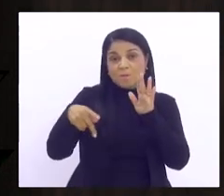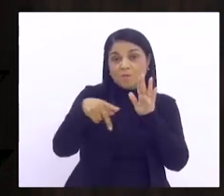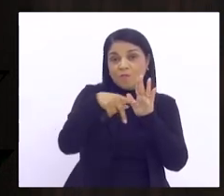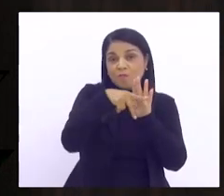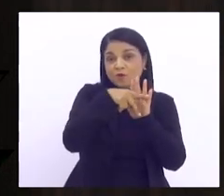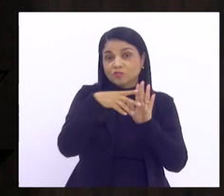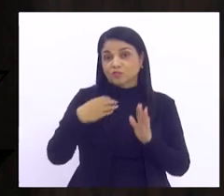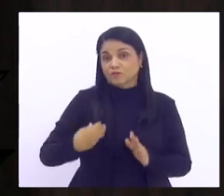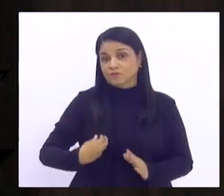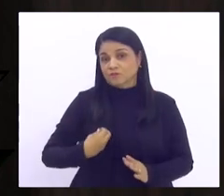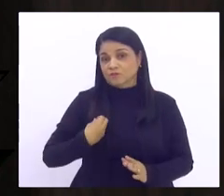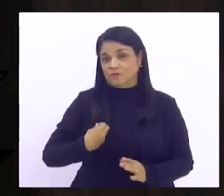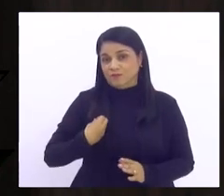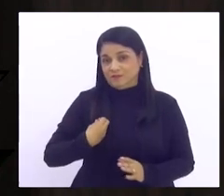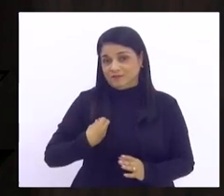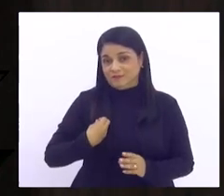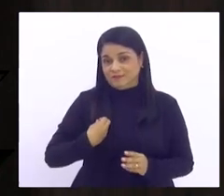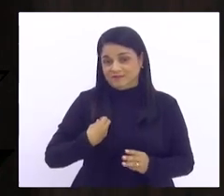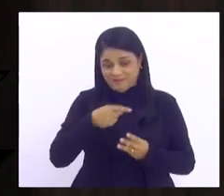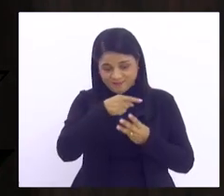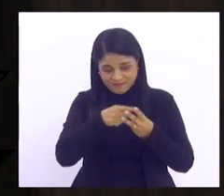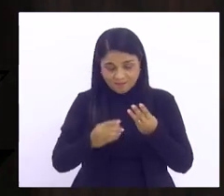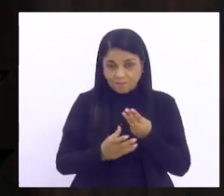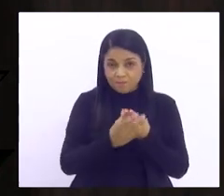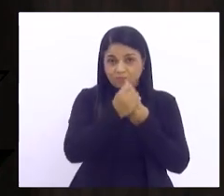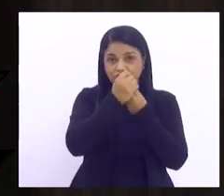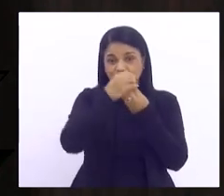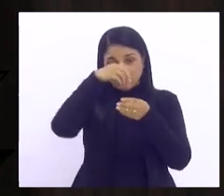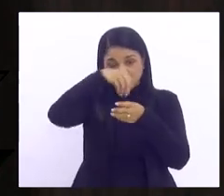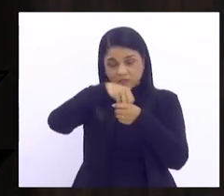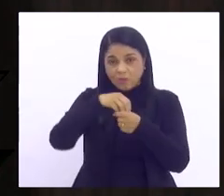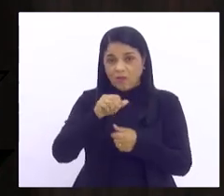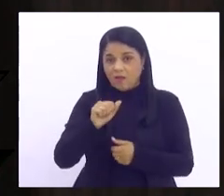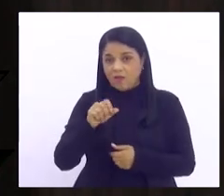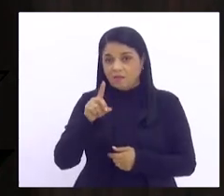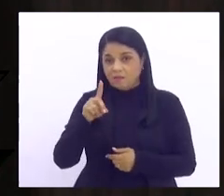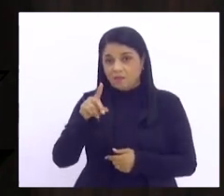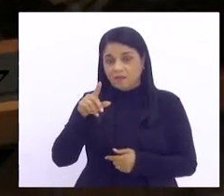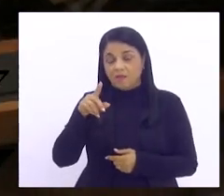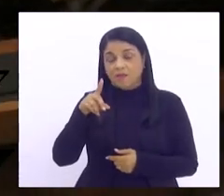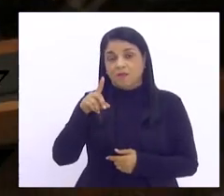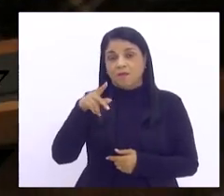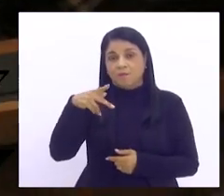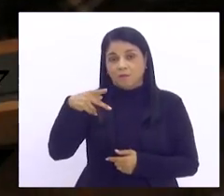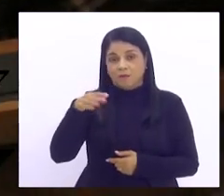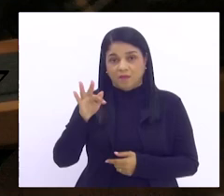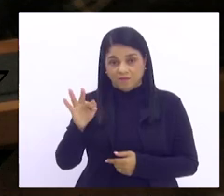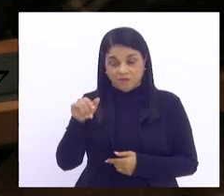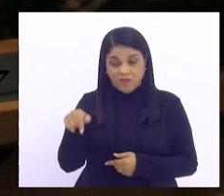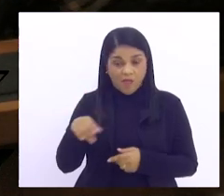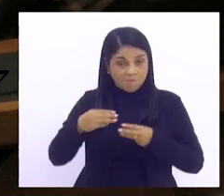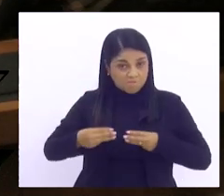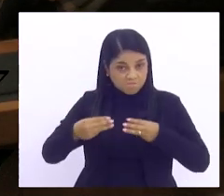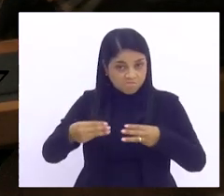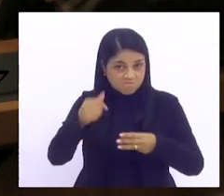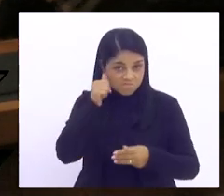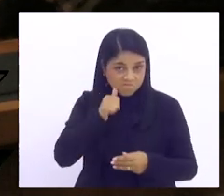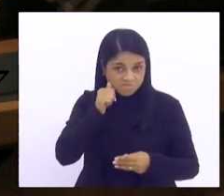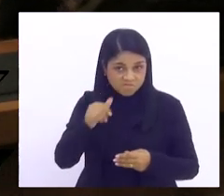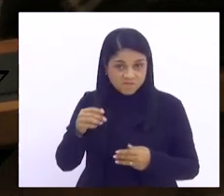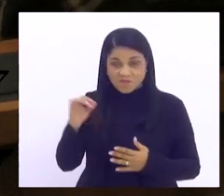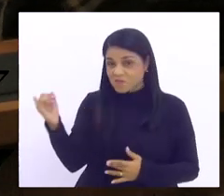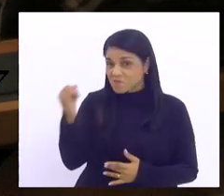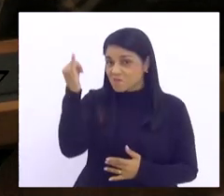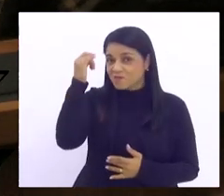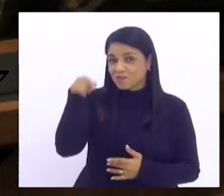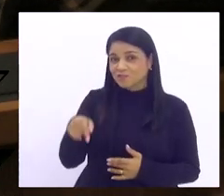o que está posto. E aí, a ministra relatora, ela vai considerar como importantíssimo esse